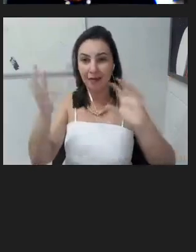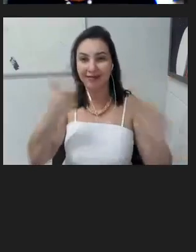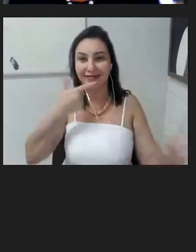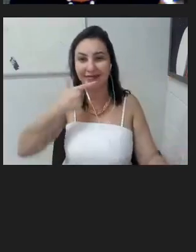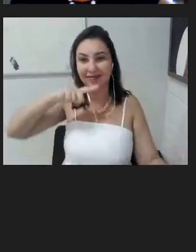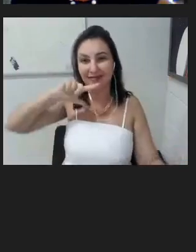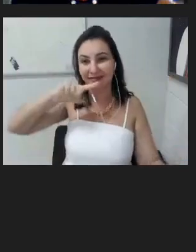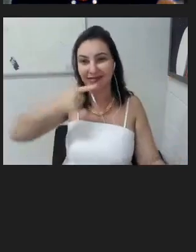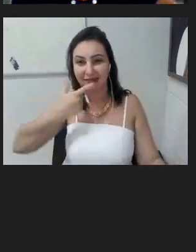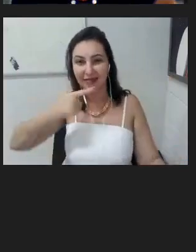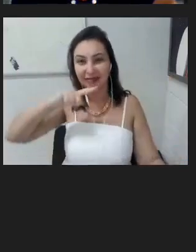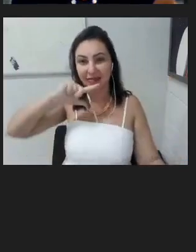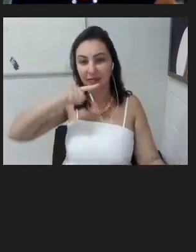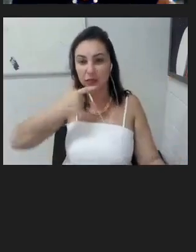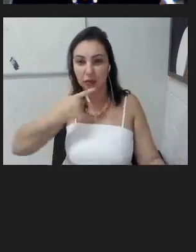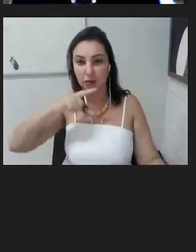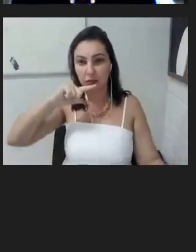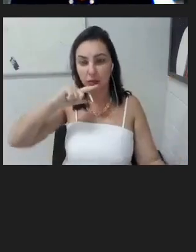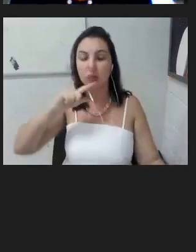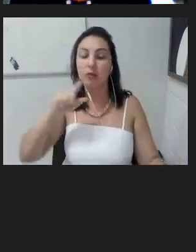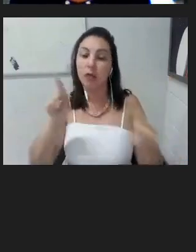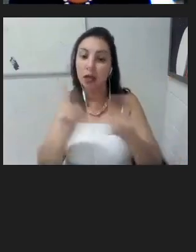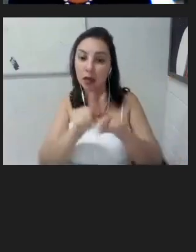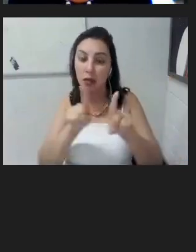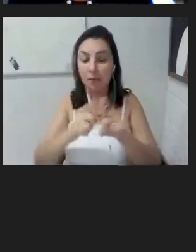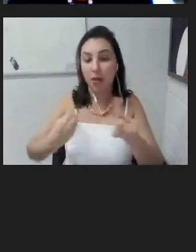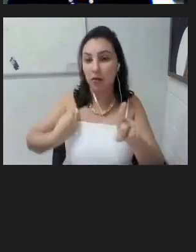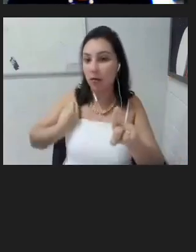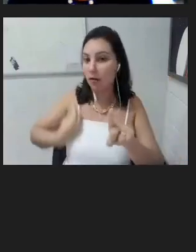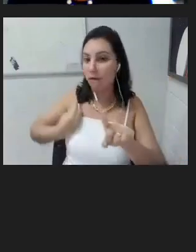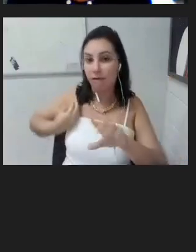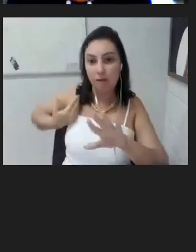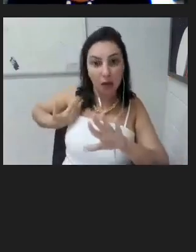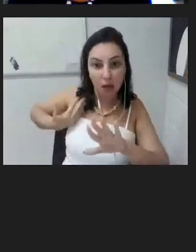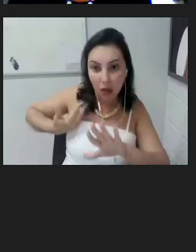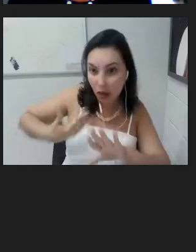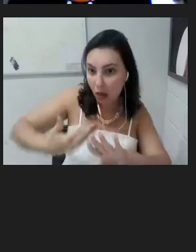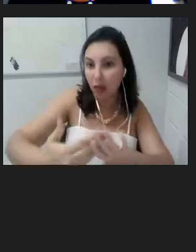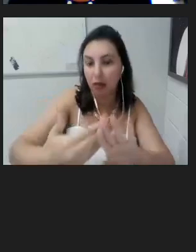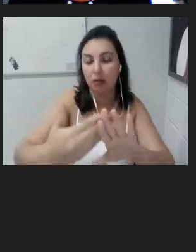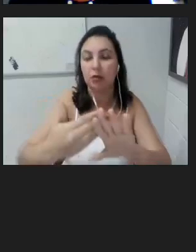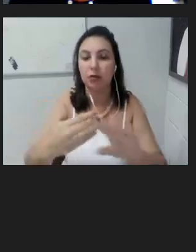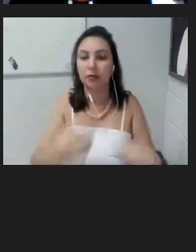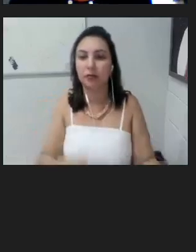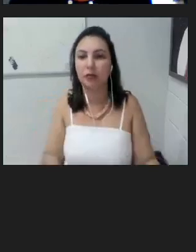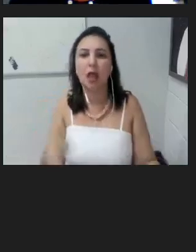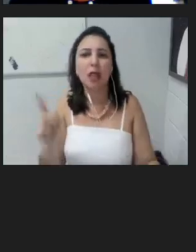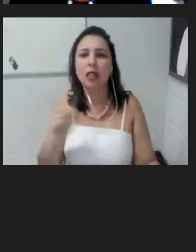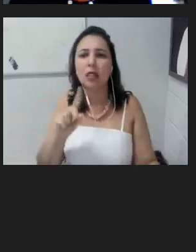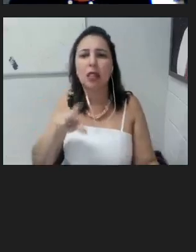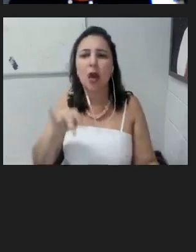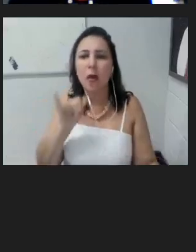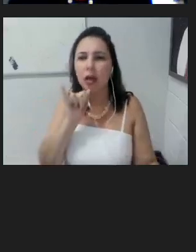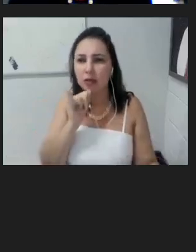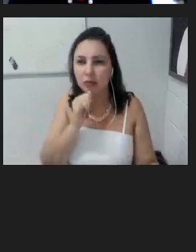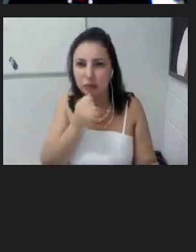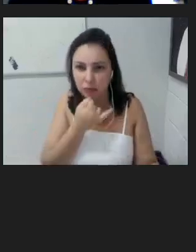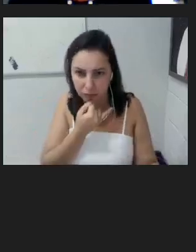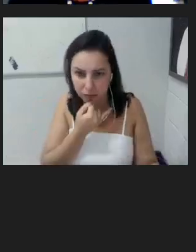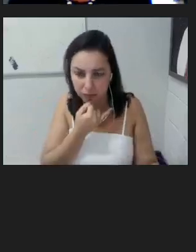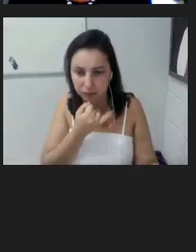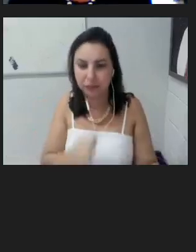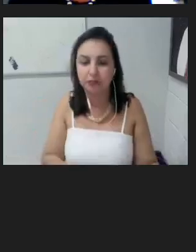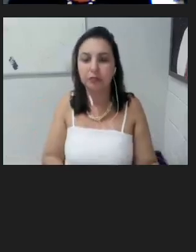algumas vezes, ou acompanhar durante a vida toda. Não é a mesma coisa que tristeza. E